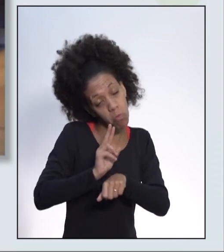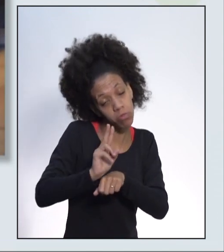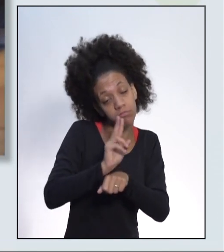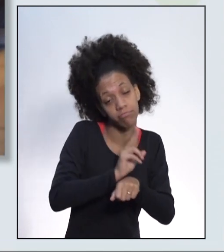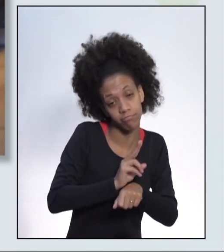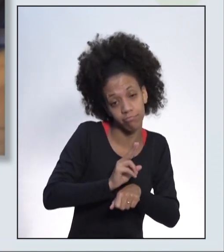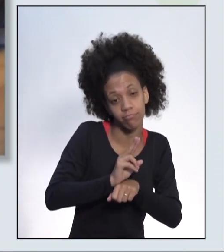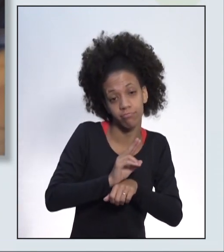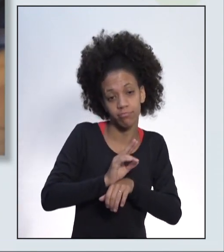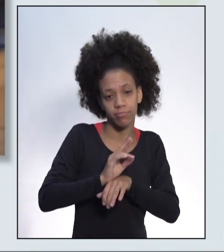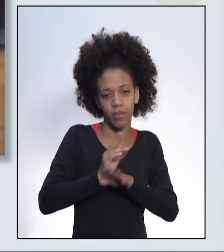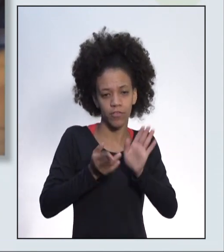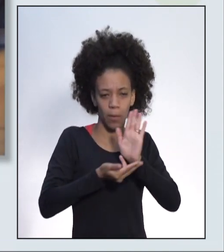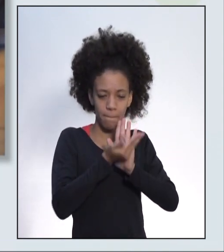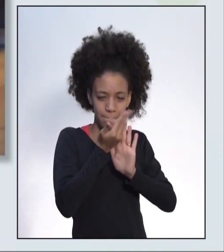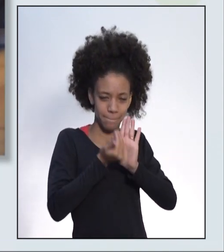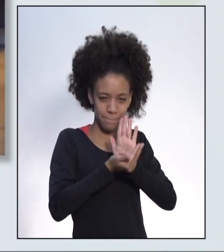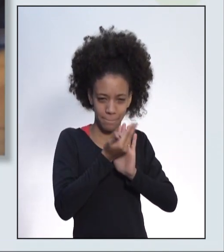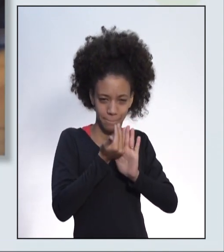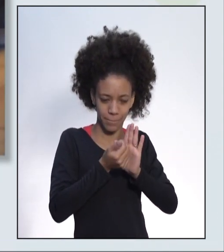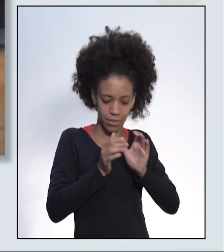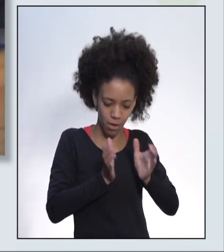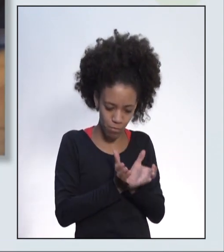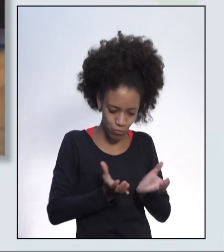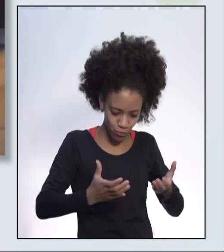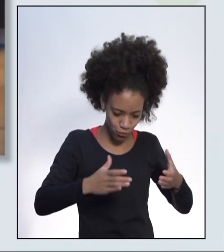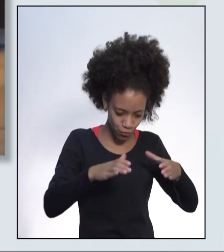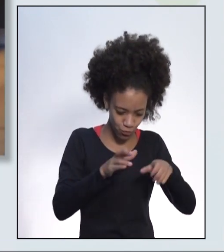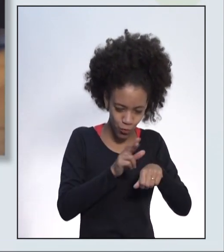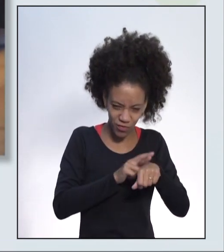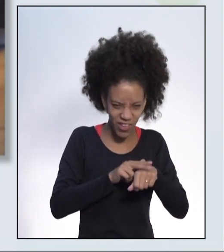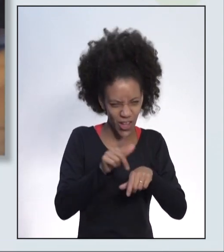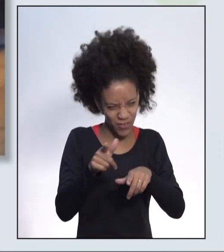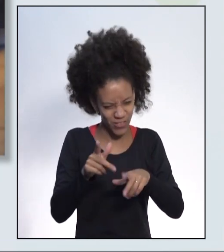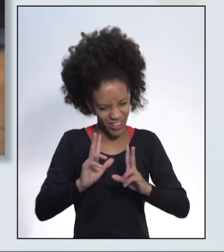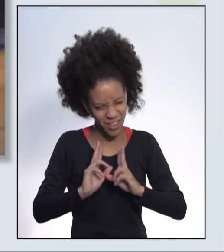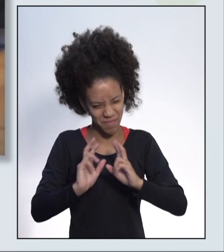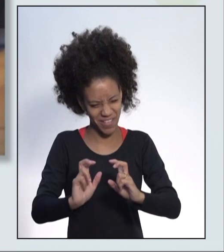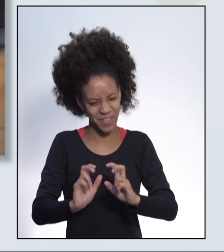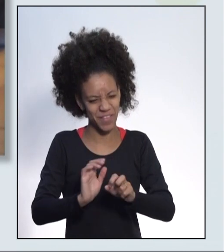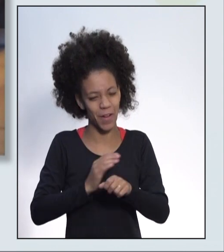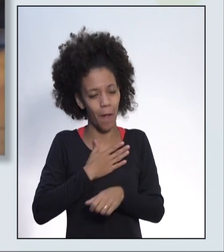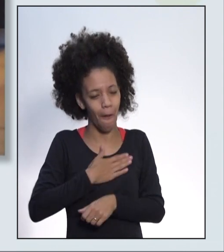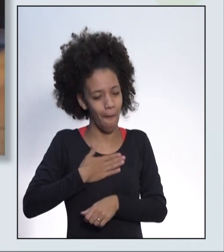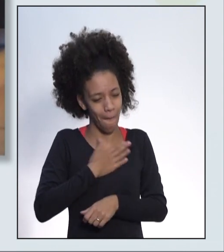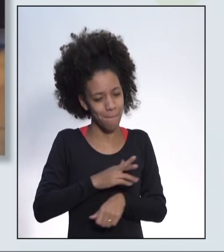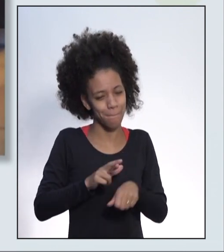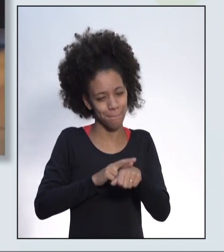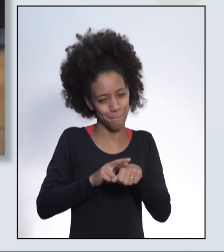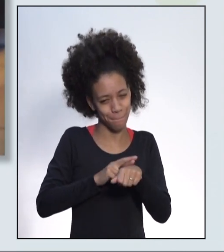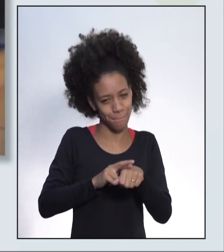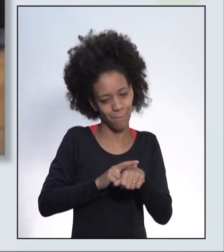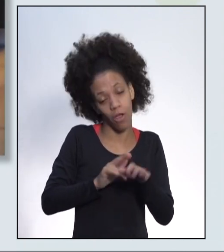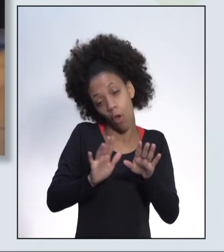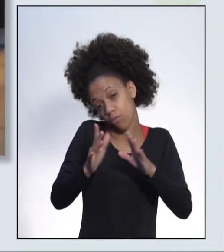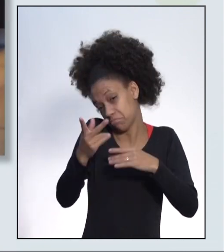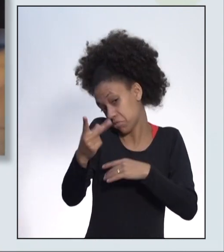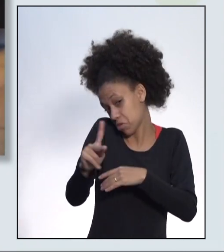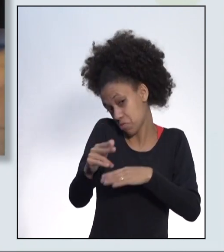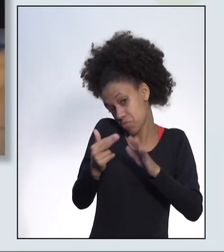Deixa eu pintar o meu vaso aqui de roxo. Vocês já repararam que eu gosto de roxo, né? Então, usem as cores aí que vocês gostam.